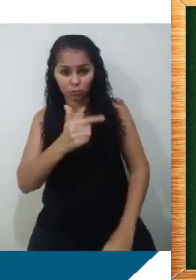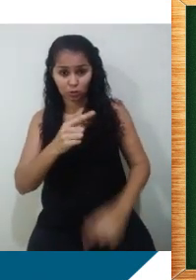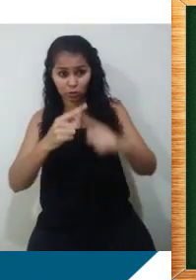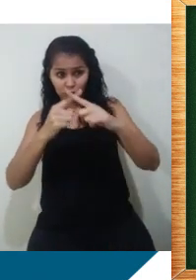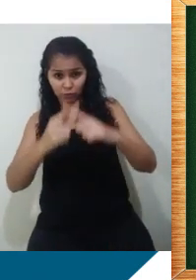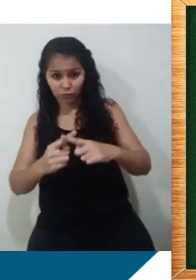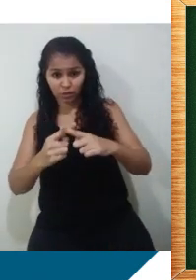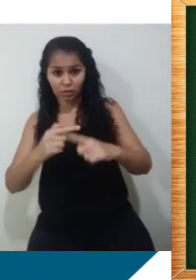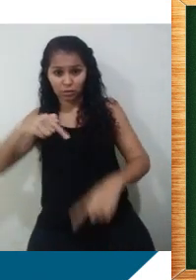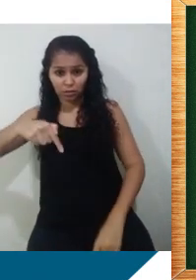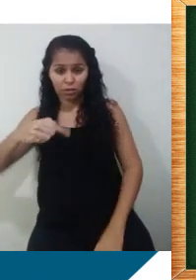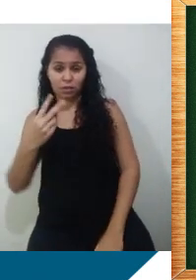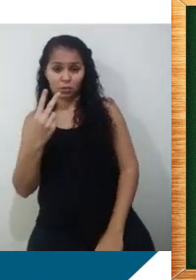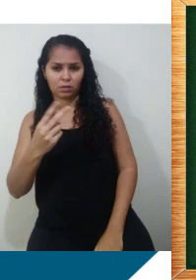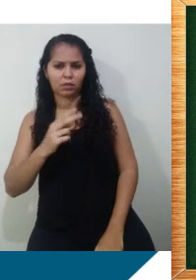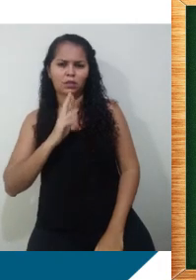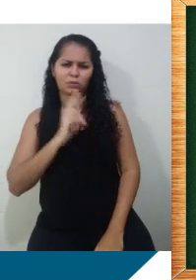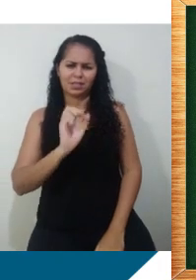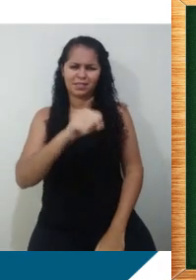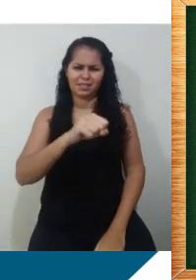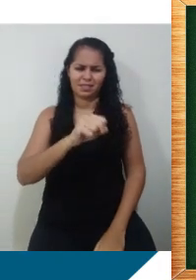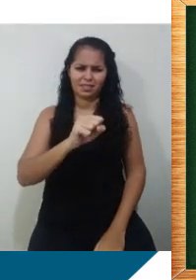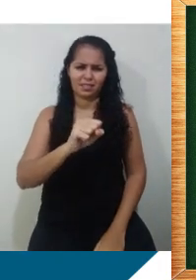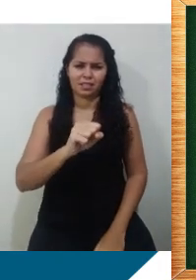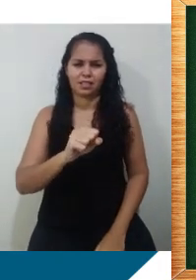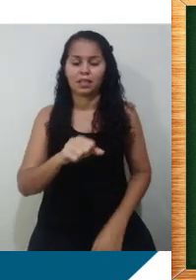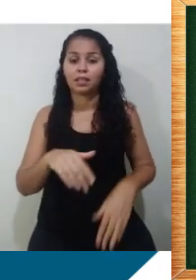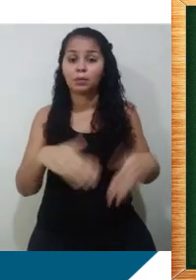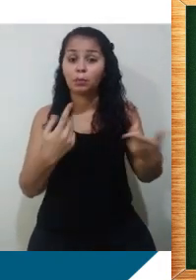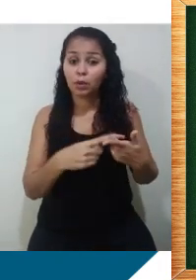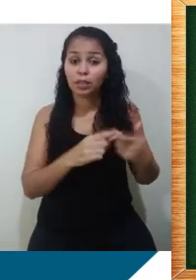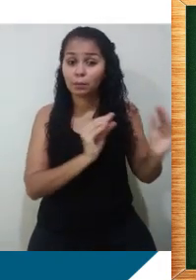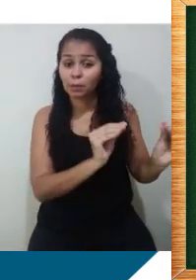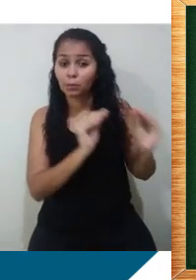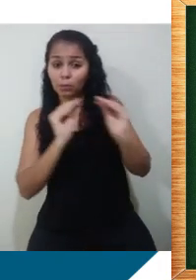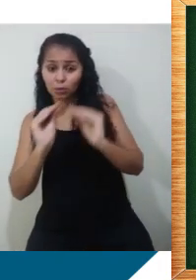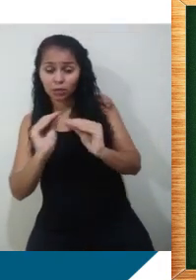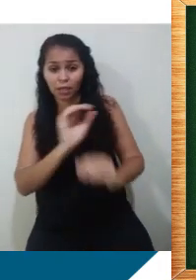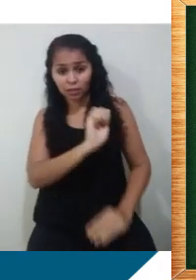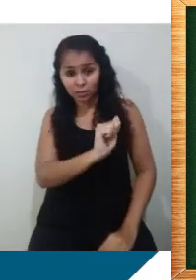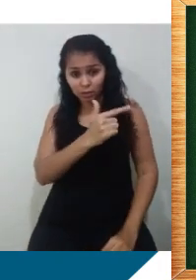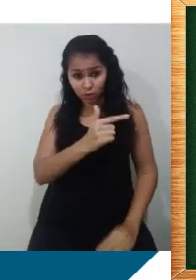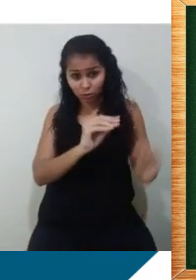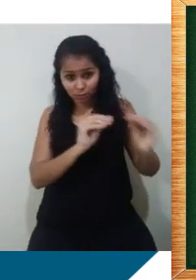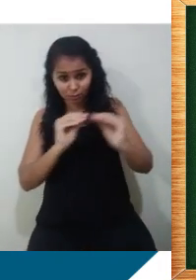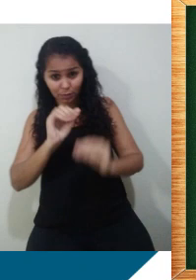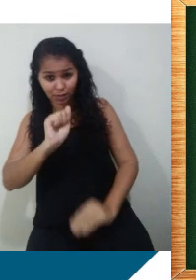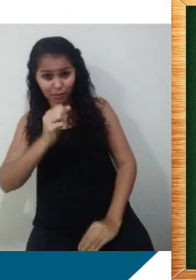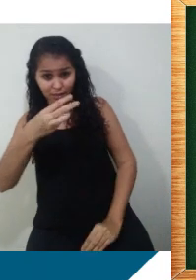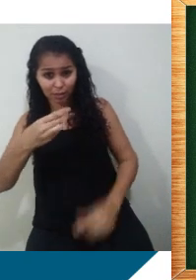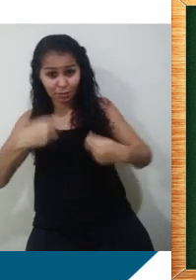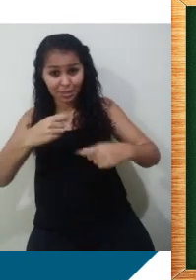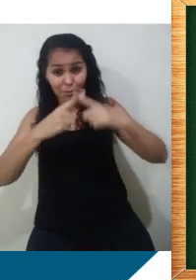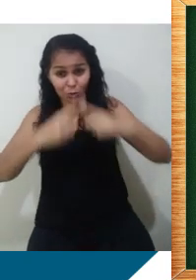está correta, pois, para você andar de A2 para A3, você multiplica por Q. E para andar de A3